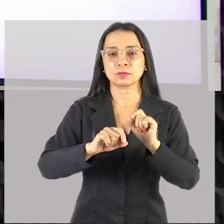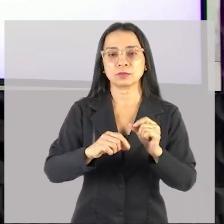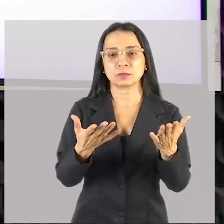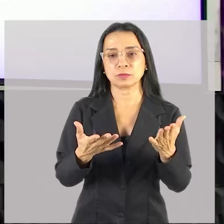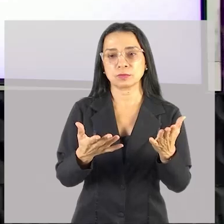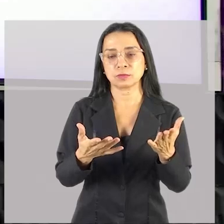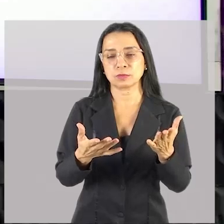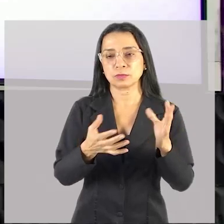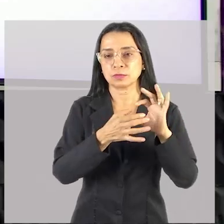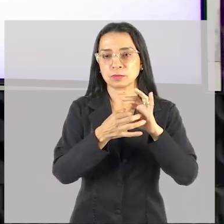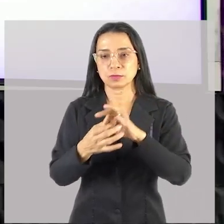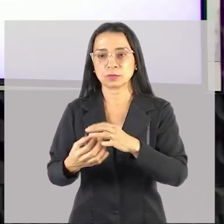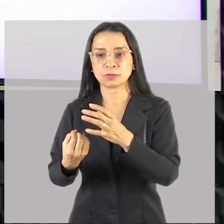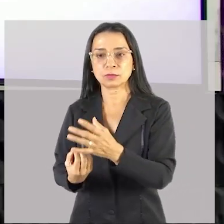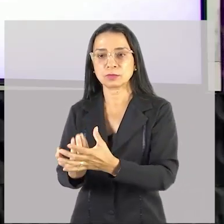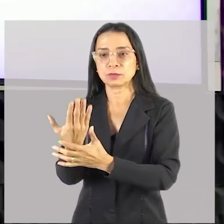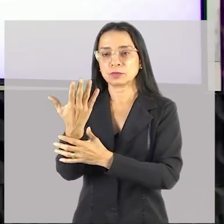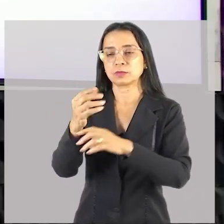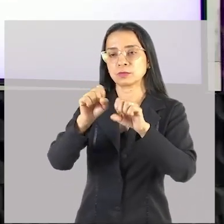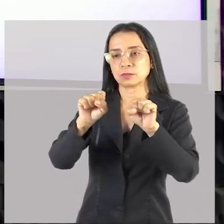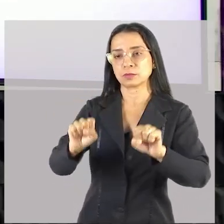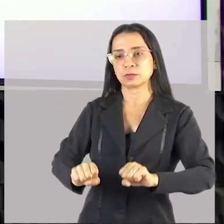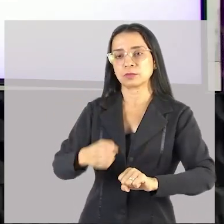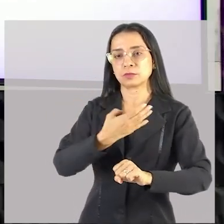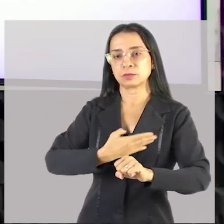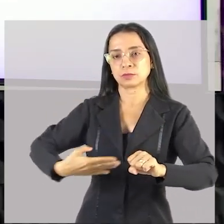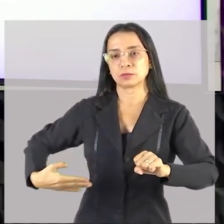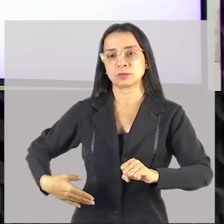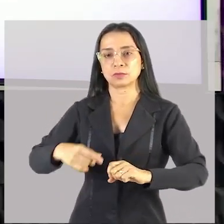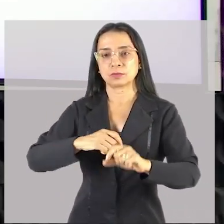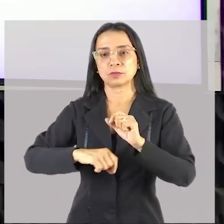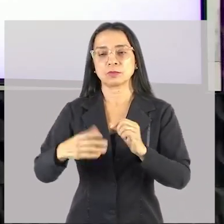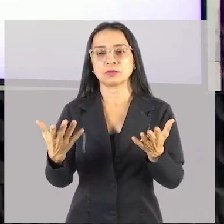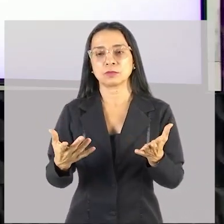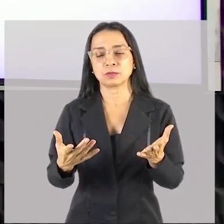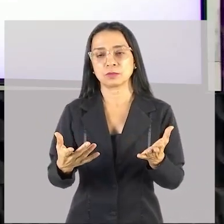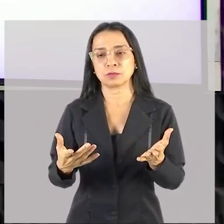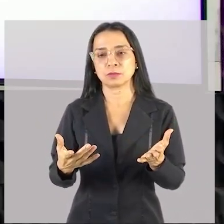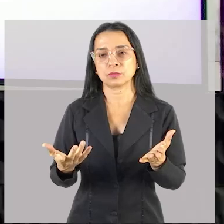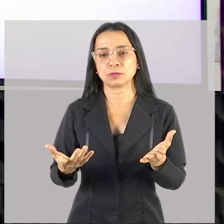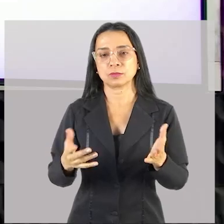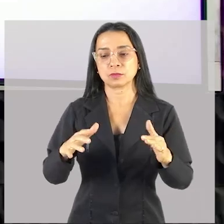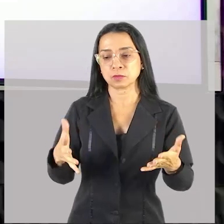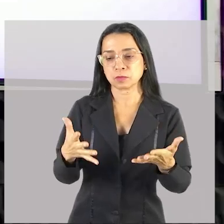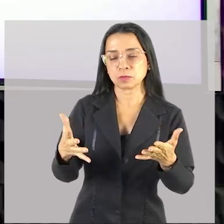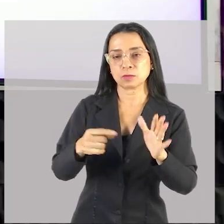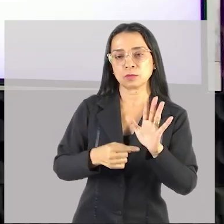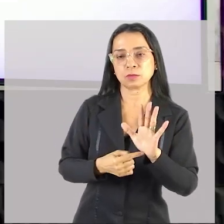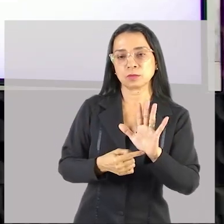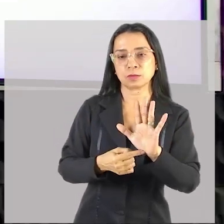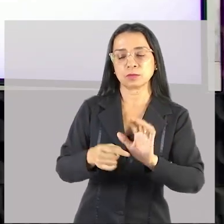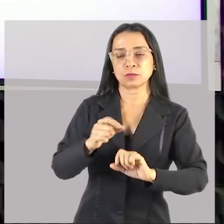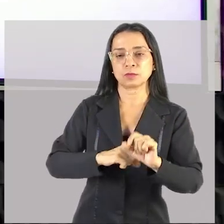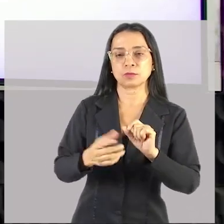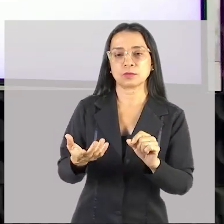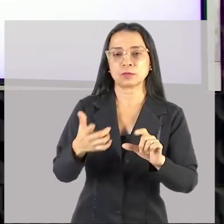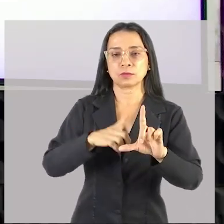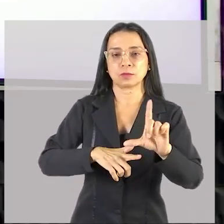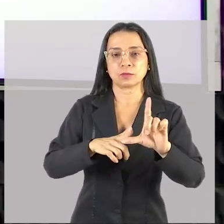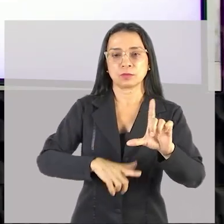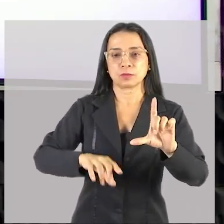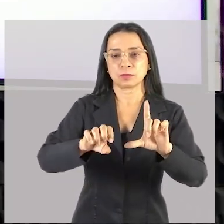a emergência do sistema de governo mencionado no excerto promoveu o quê? A letra E diz, justamente, a participação no exercício